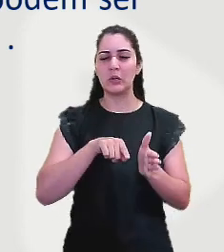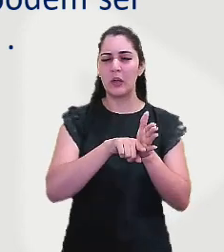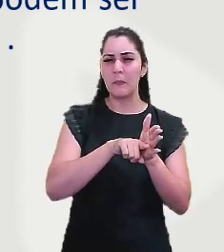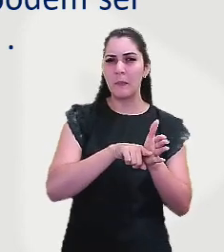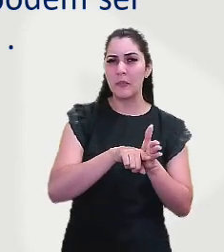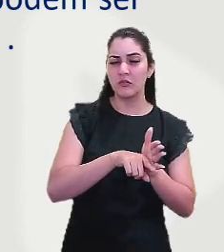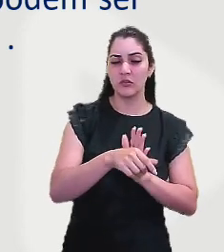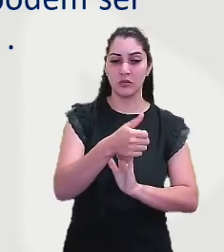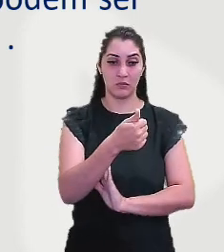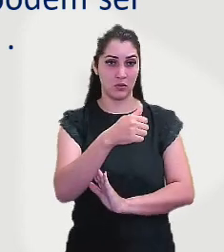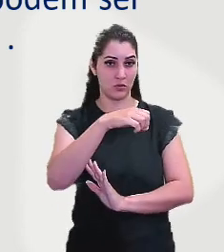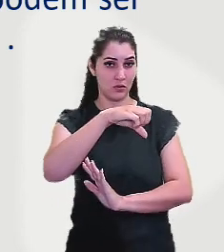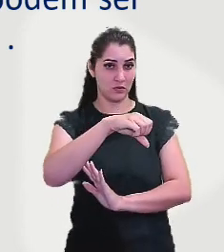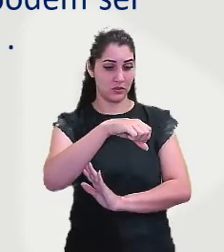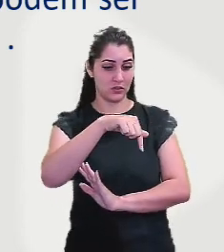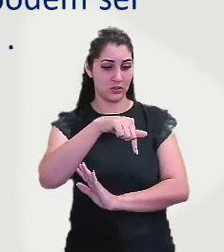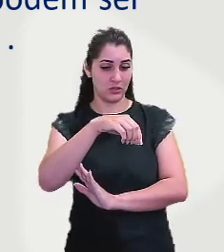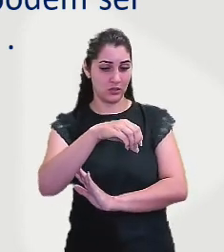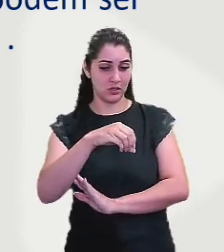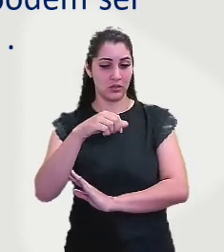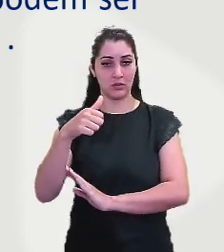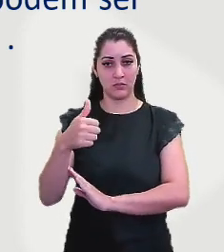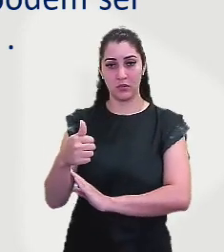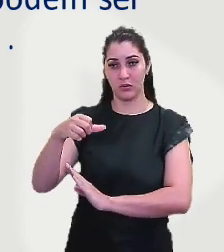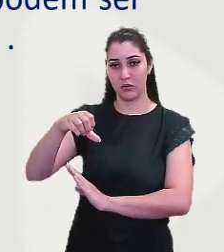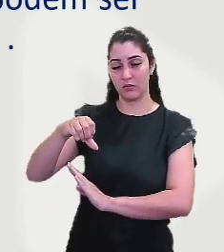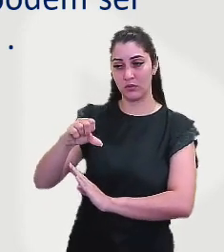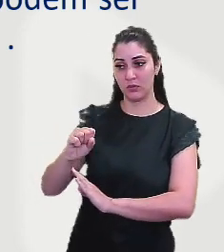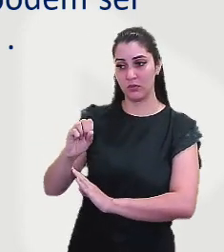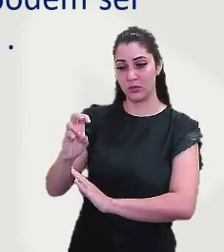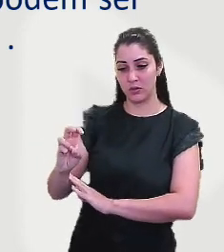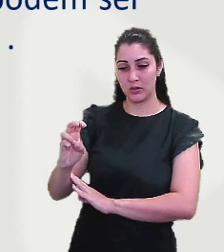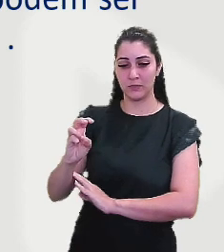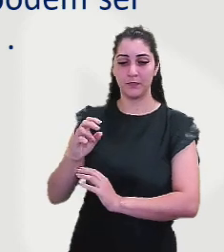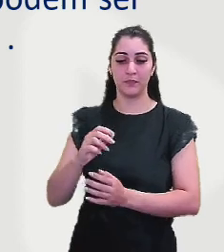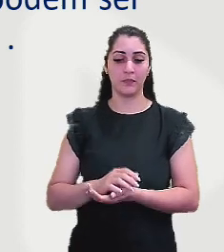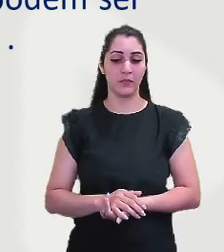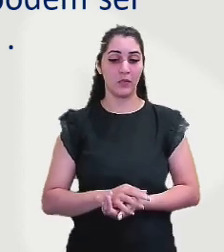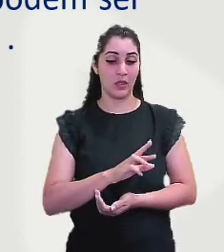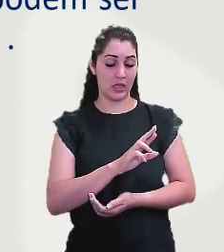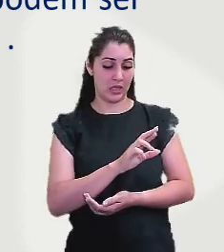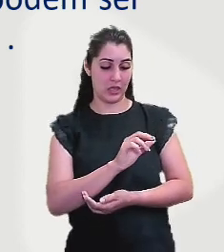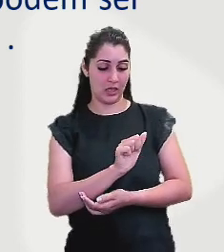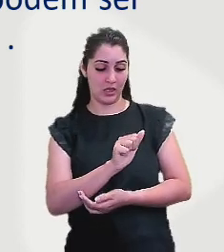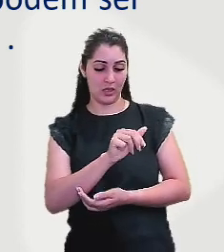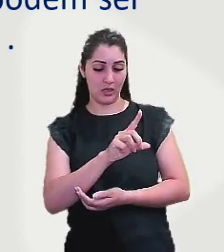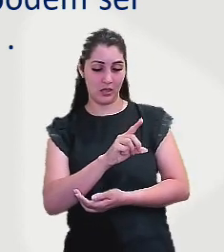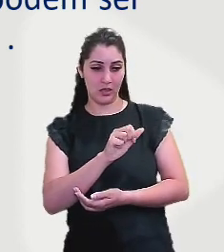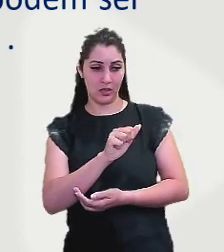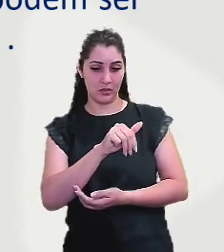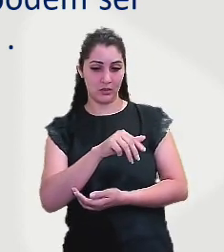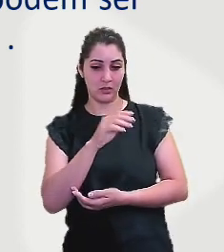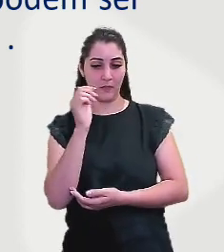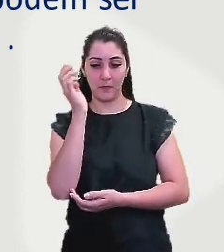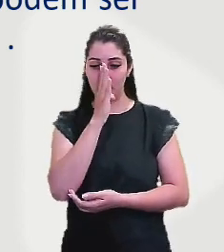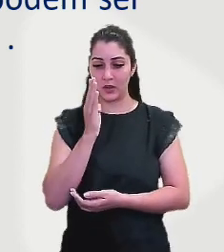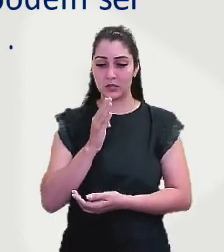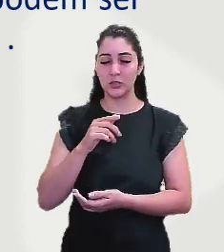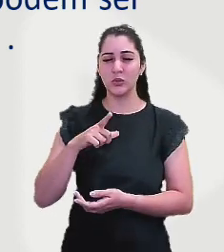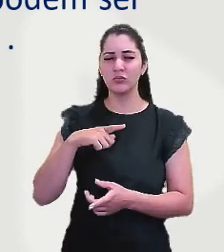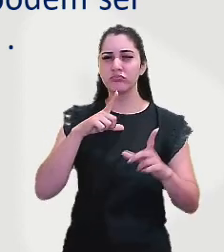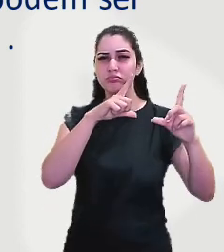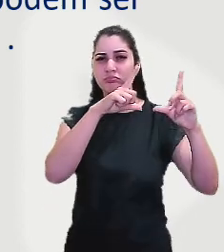1970 e 1985. E o Radar Brasil, ele tirou diversas fotos da superfície do território brasileiro